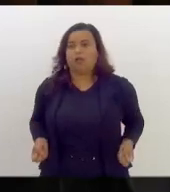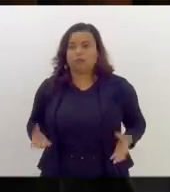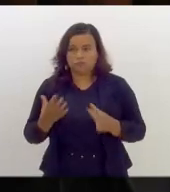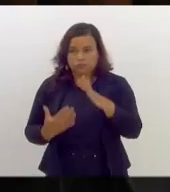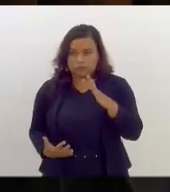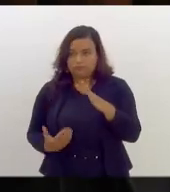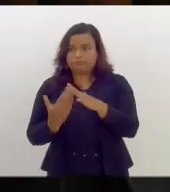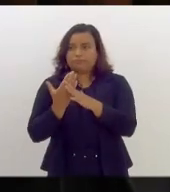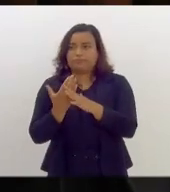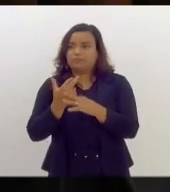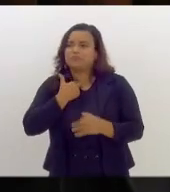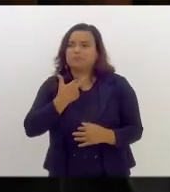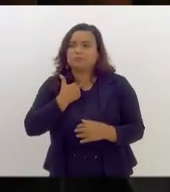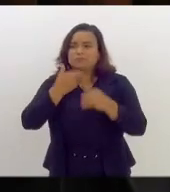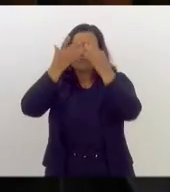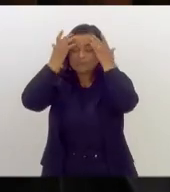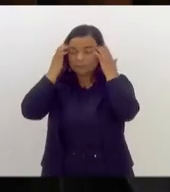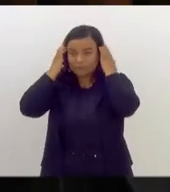teto